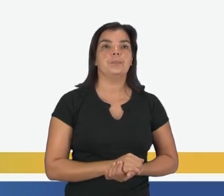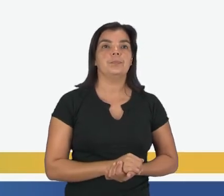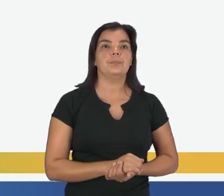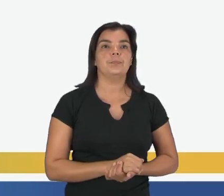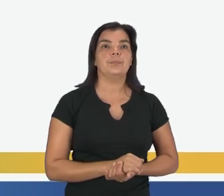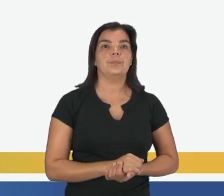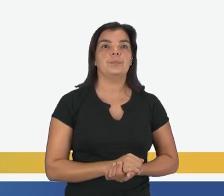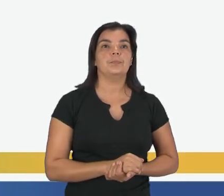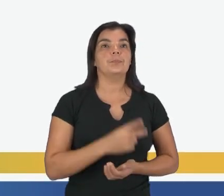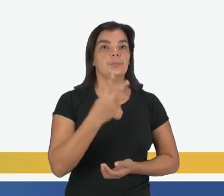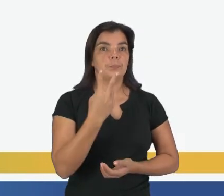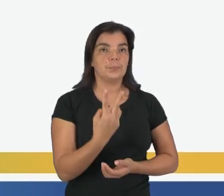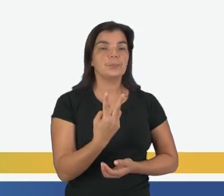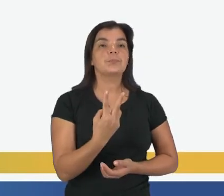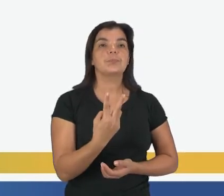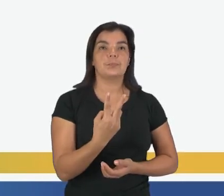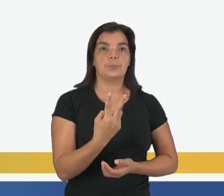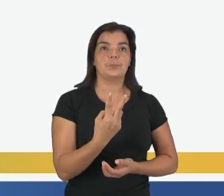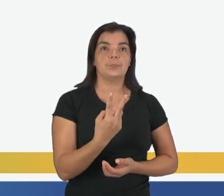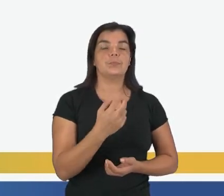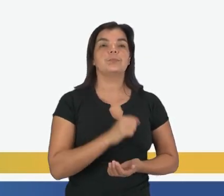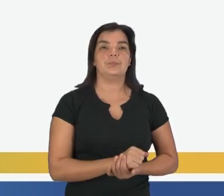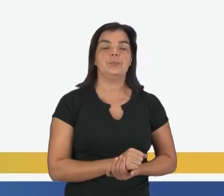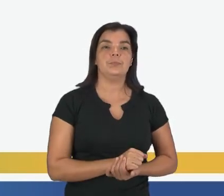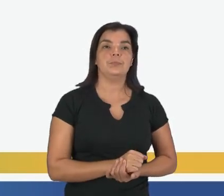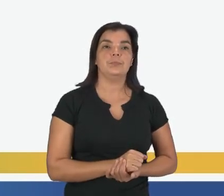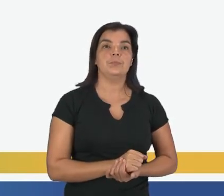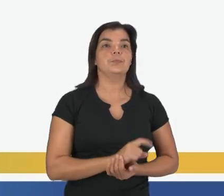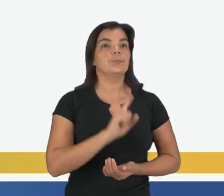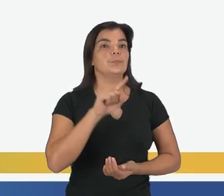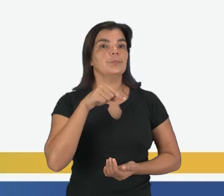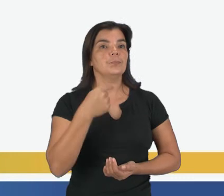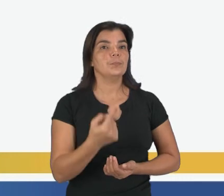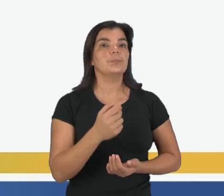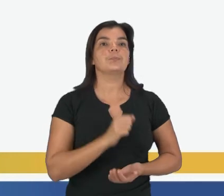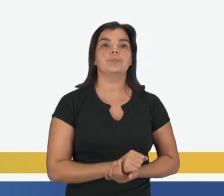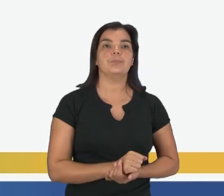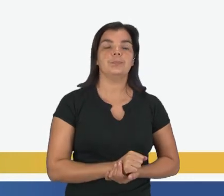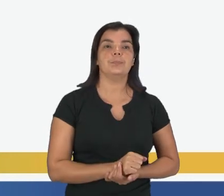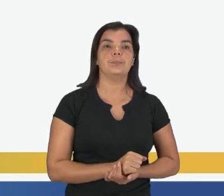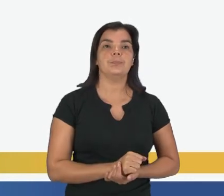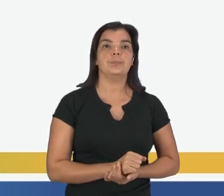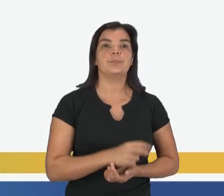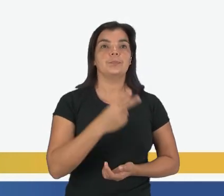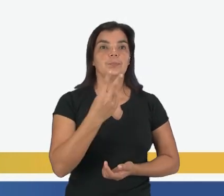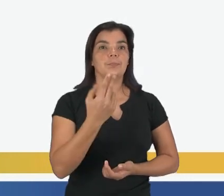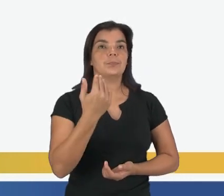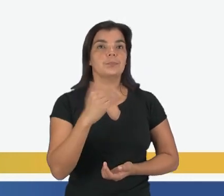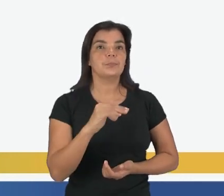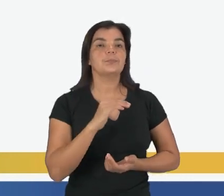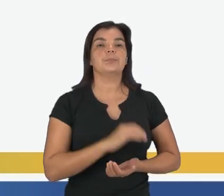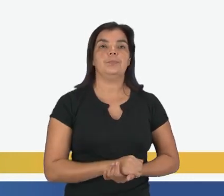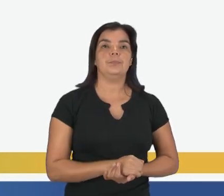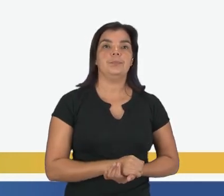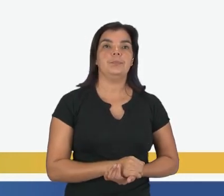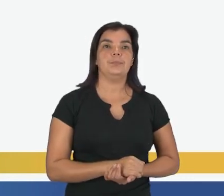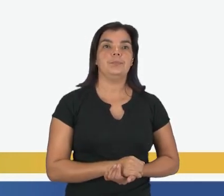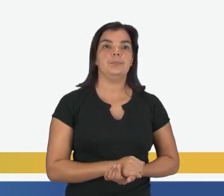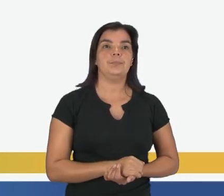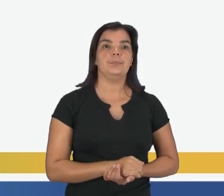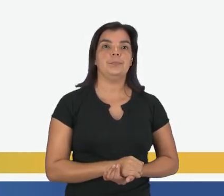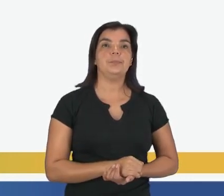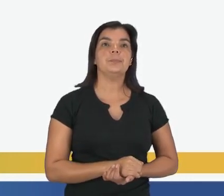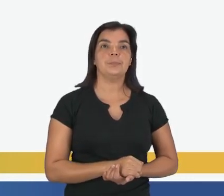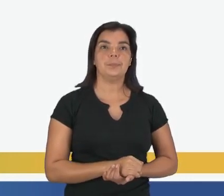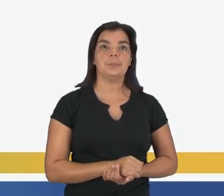qual vai ser o próximo número mais meio? Eu tenho o 2. E depois mais meio, eu vou ter 2,5, que é